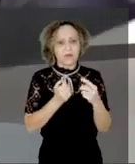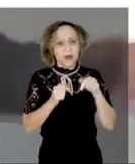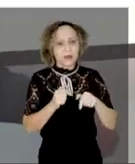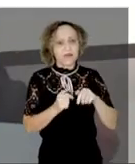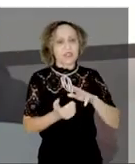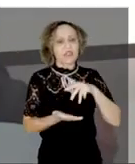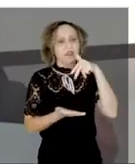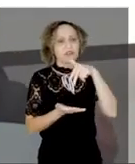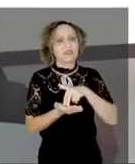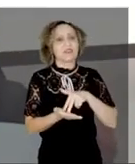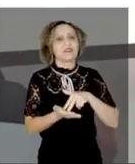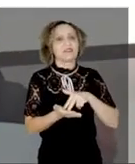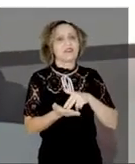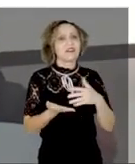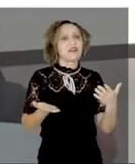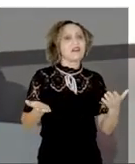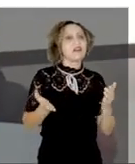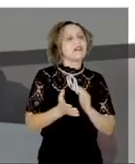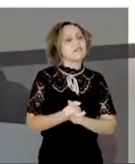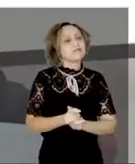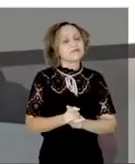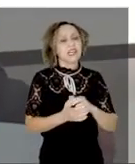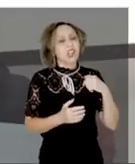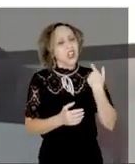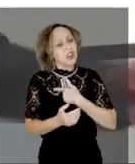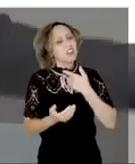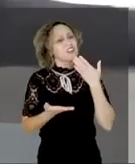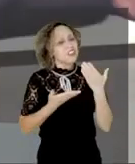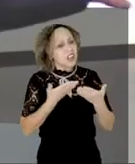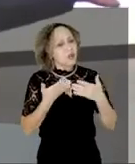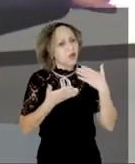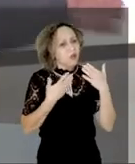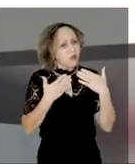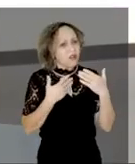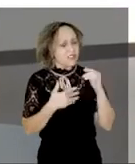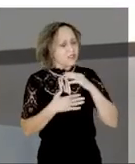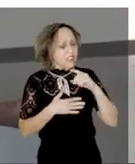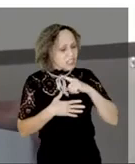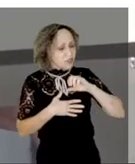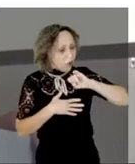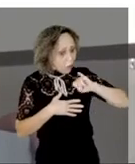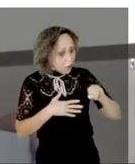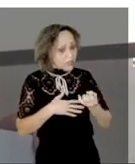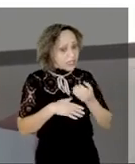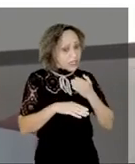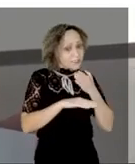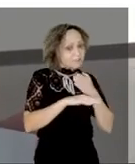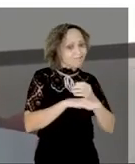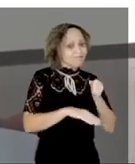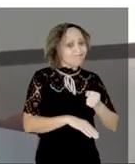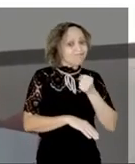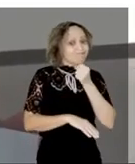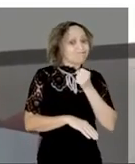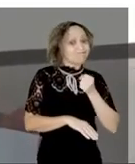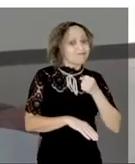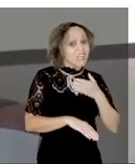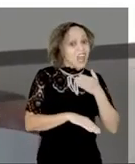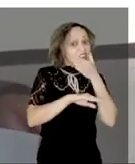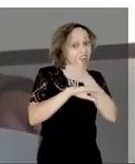lá com os atores lá também, foi muito bacana. Tive o orgulho de estar presente aqui na ocupação do